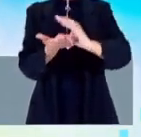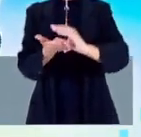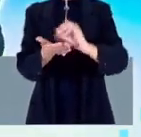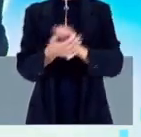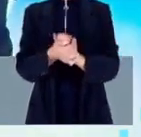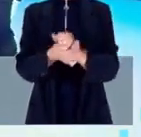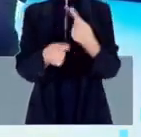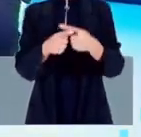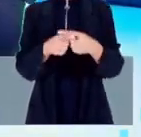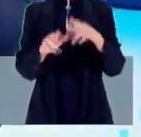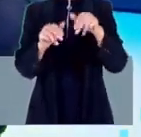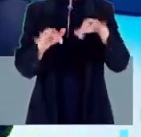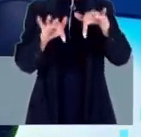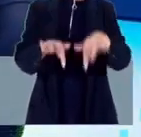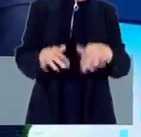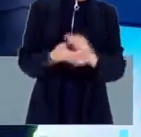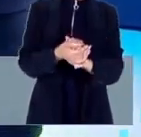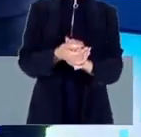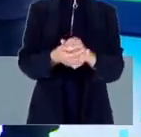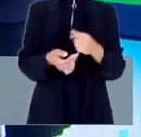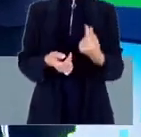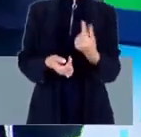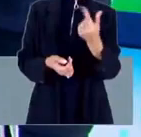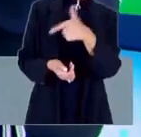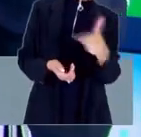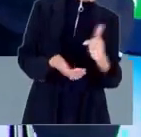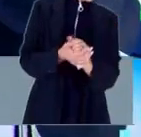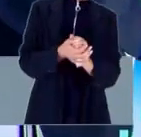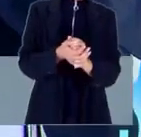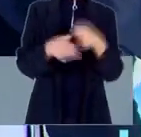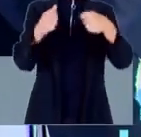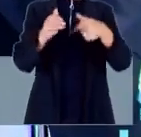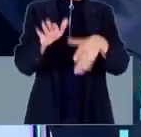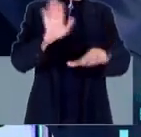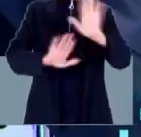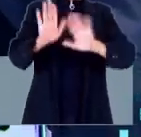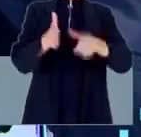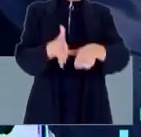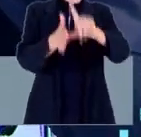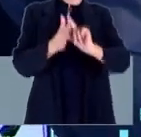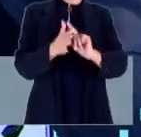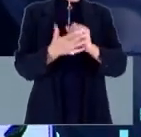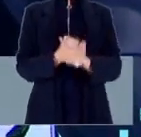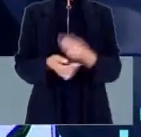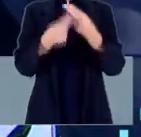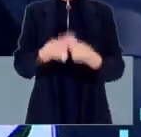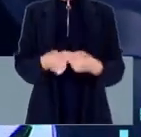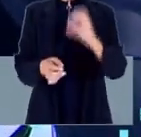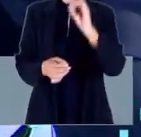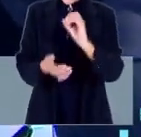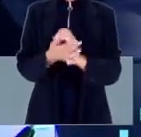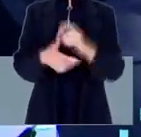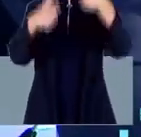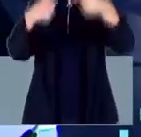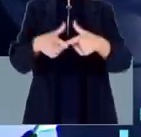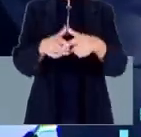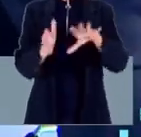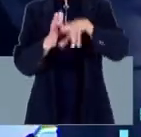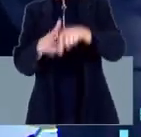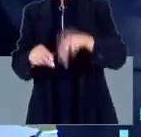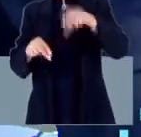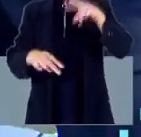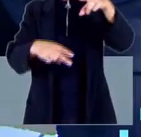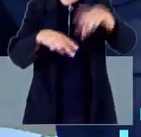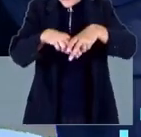conclui Então você fecha a barreira do que você refere a prevenção Tolerância Zero lugar de bandida na cadeia a gente tem que ser